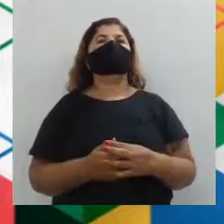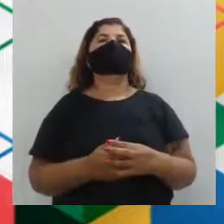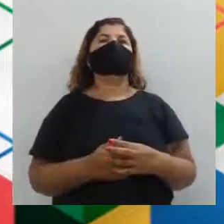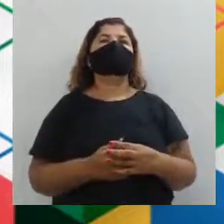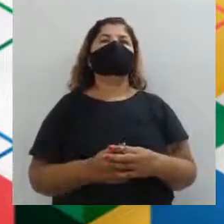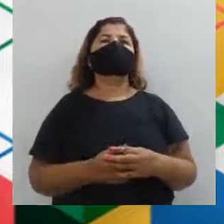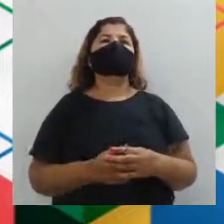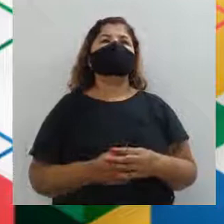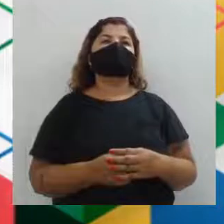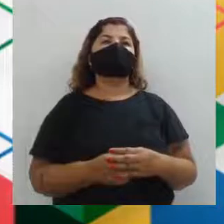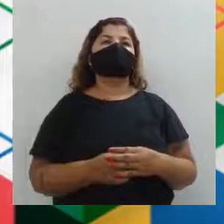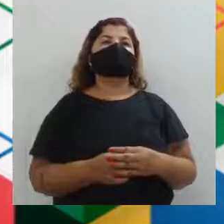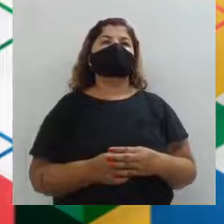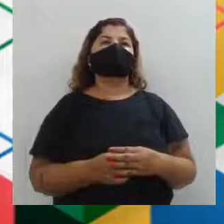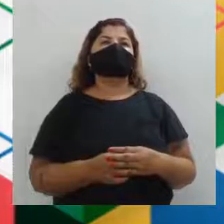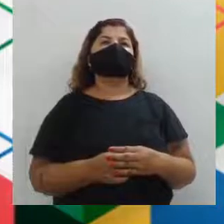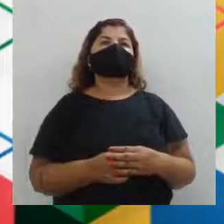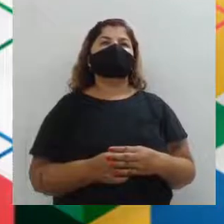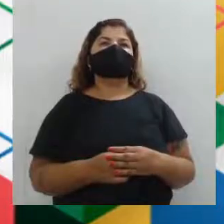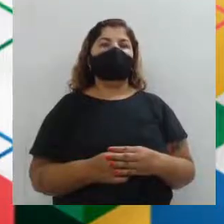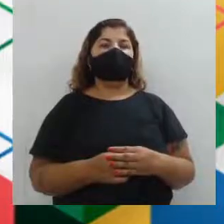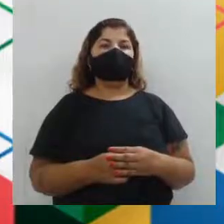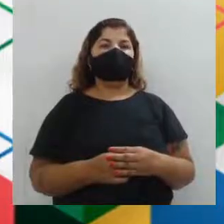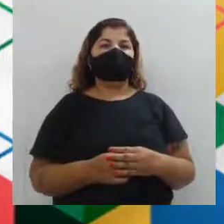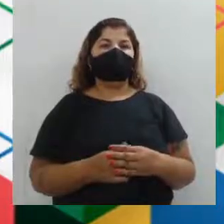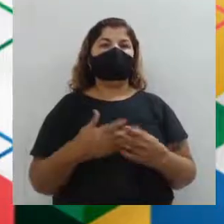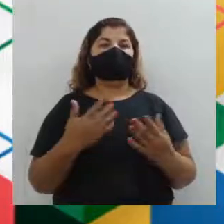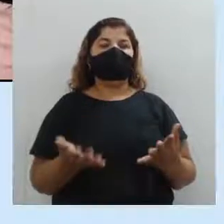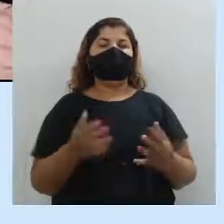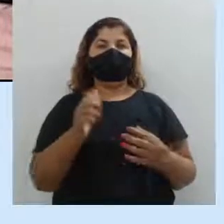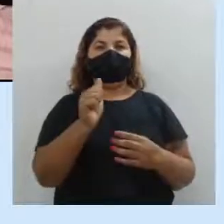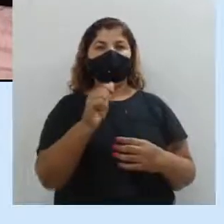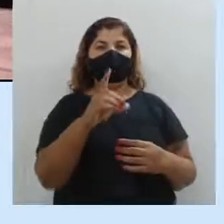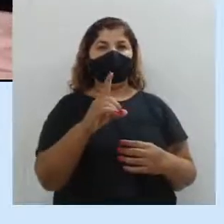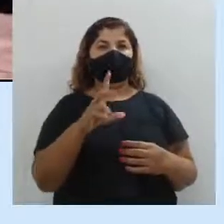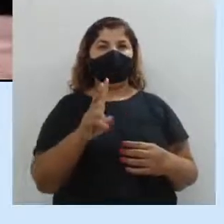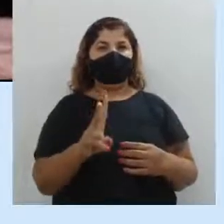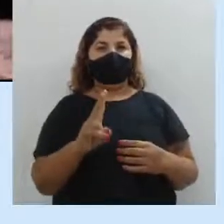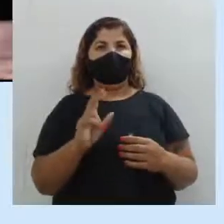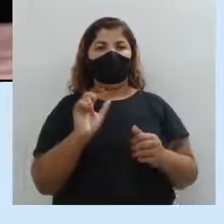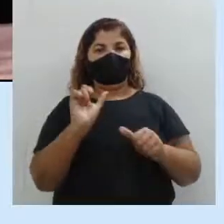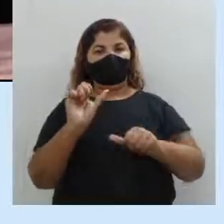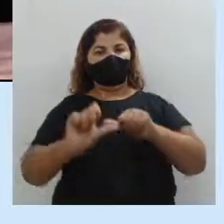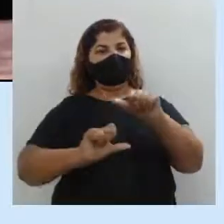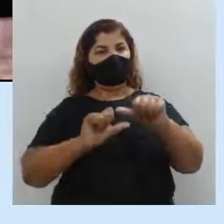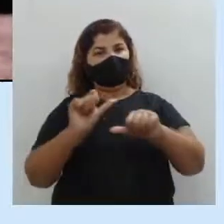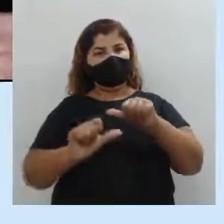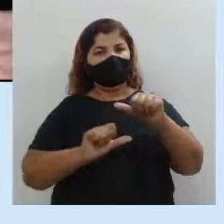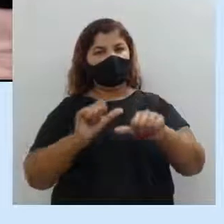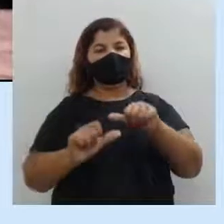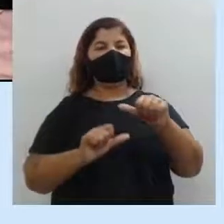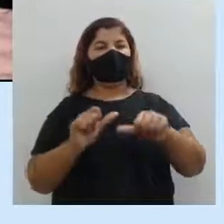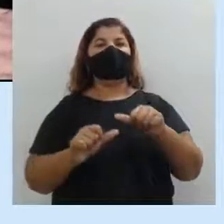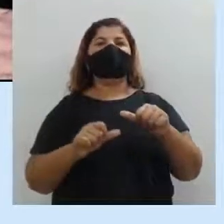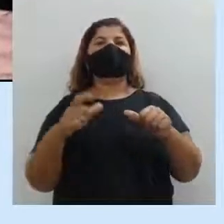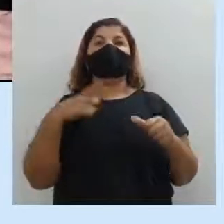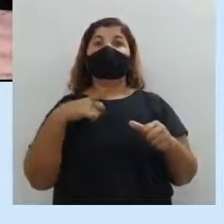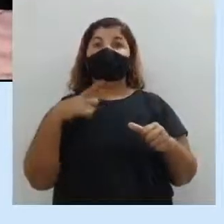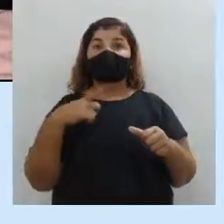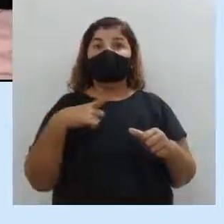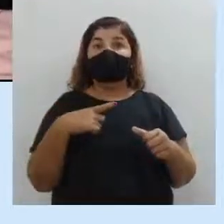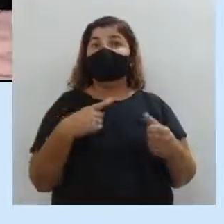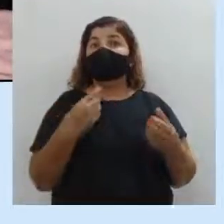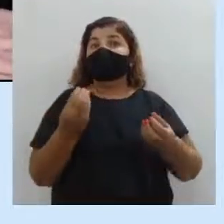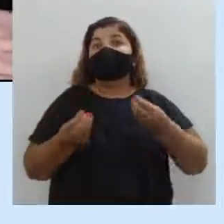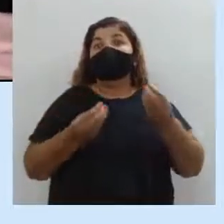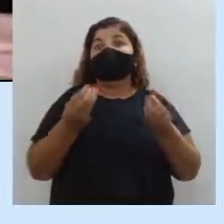Pronto. Então, o advérbio, enquanto modificador, ele é modificador